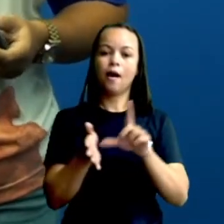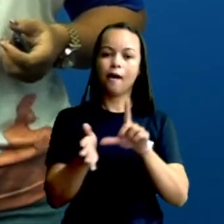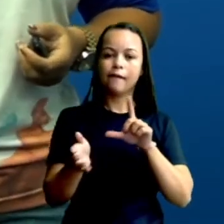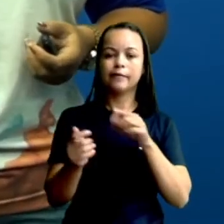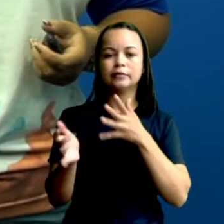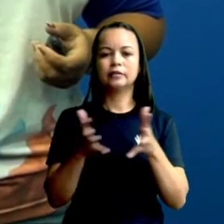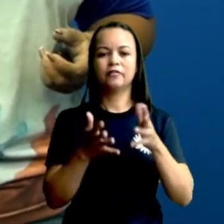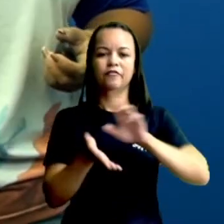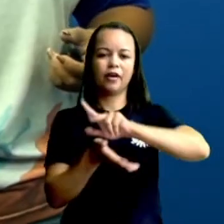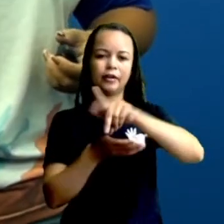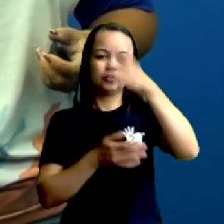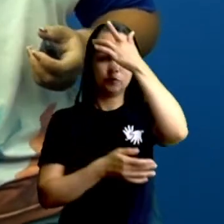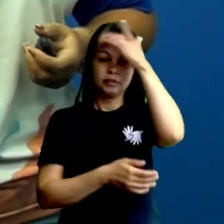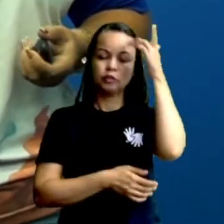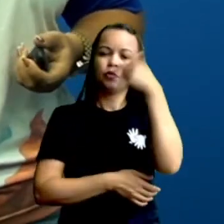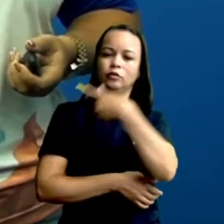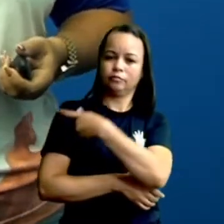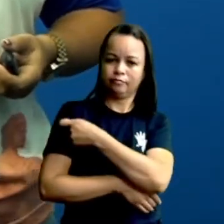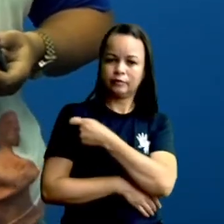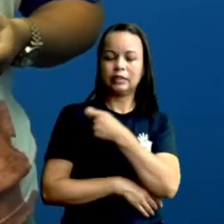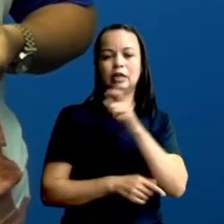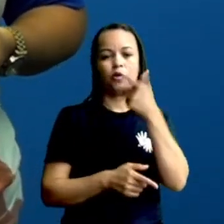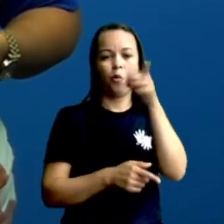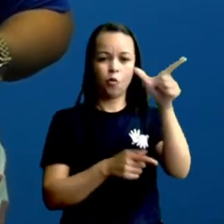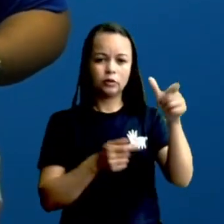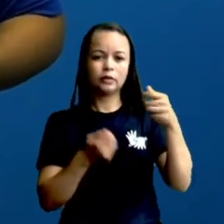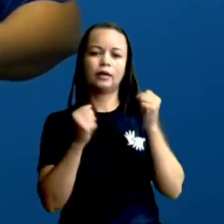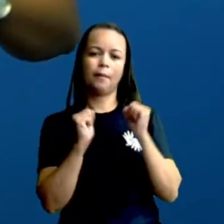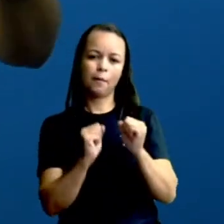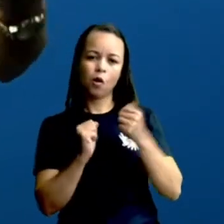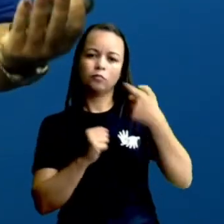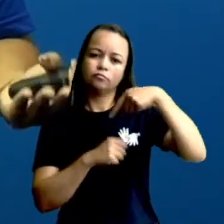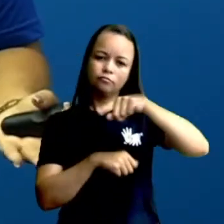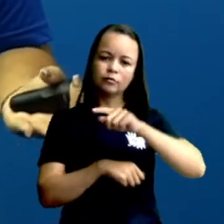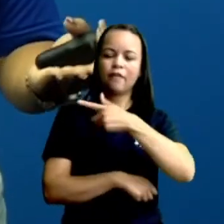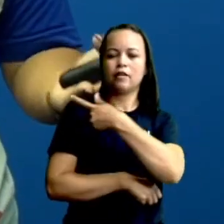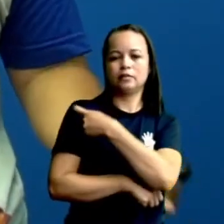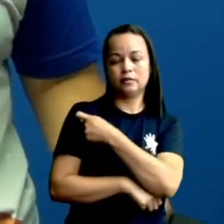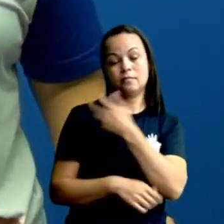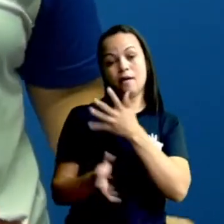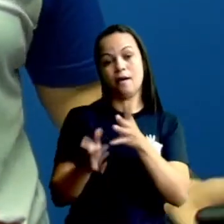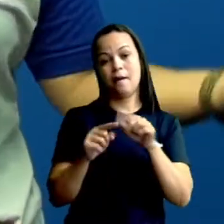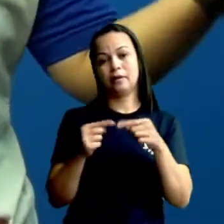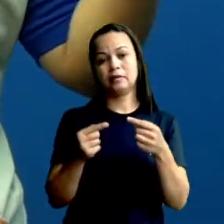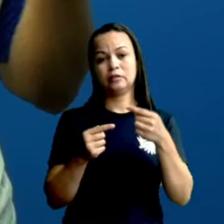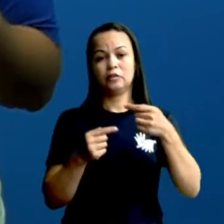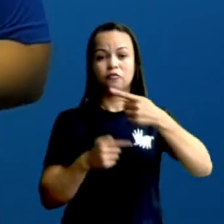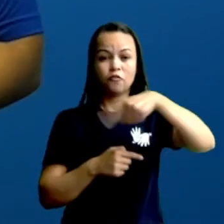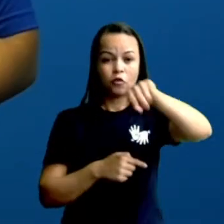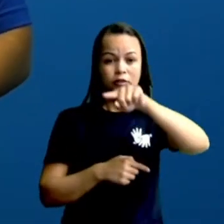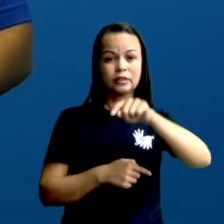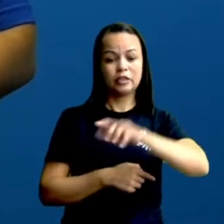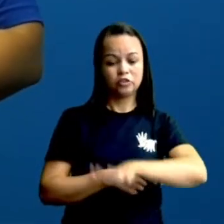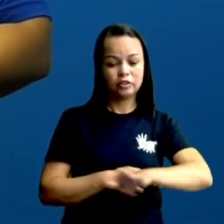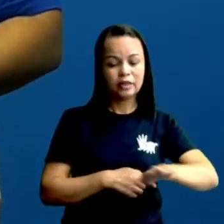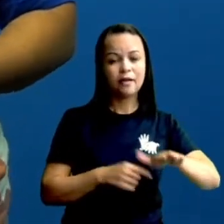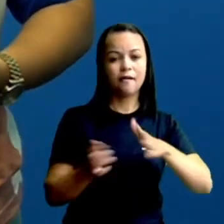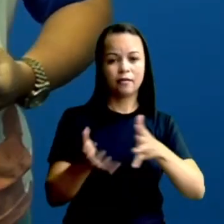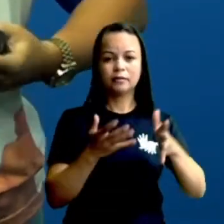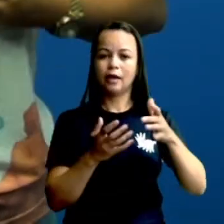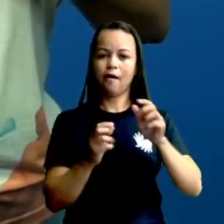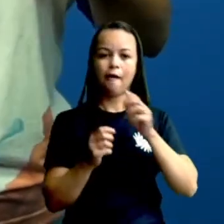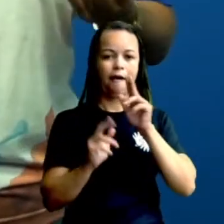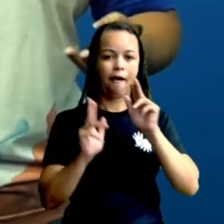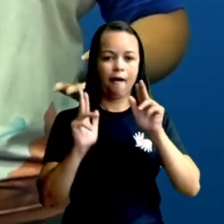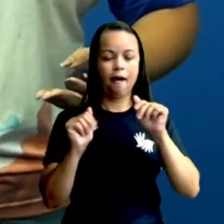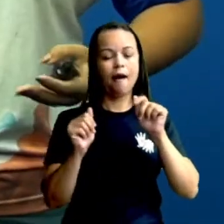Muitas pessoas já estão vacinadas, outras ainda estão se vacinando. A vacina ainda não chegou para vocês, crianças, mas está mais perto do que longe de chegar.